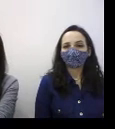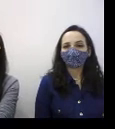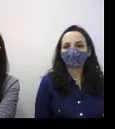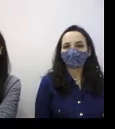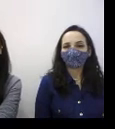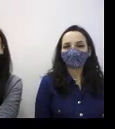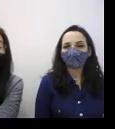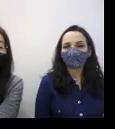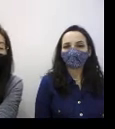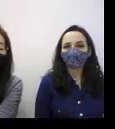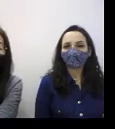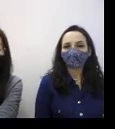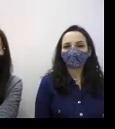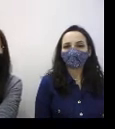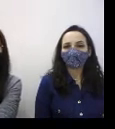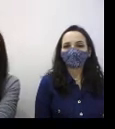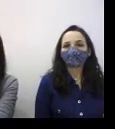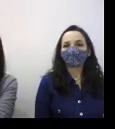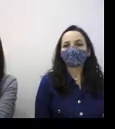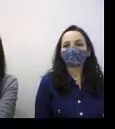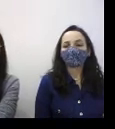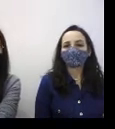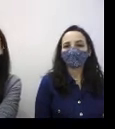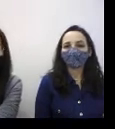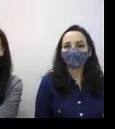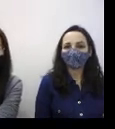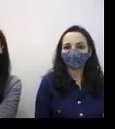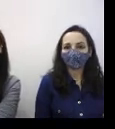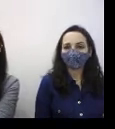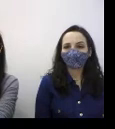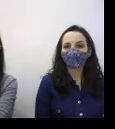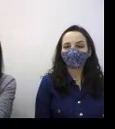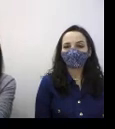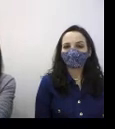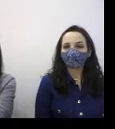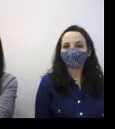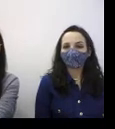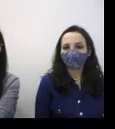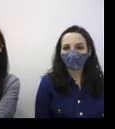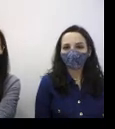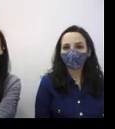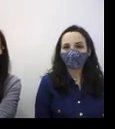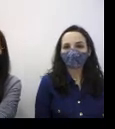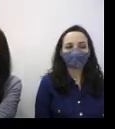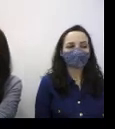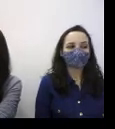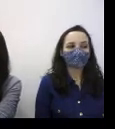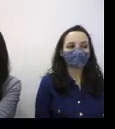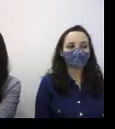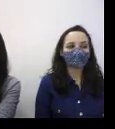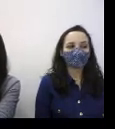você é maravilhosa, eu sou maravilhosa, né? Vai acontecer tudo certo, né? Eu sou uma pessoa assim,